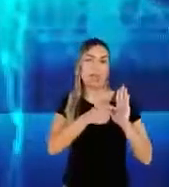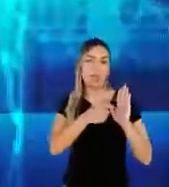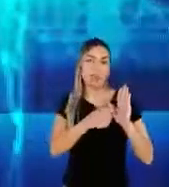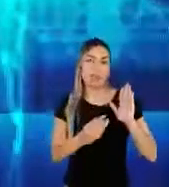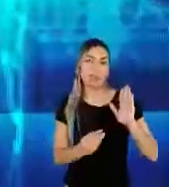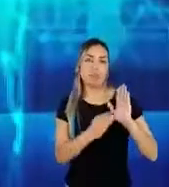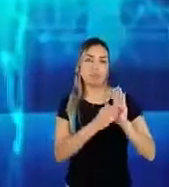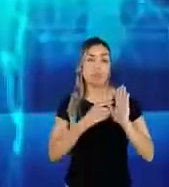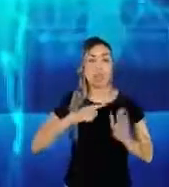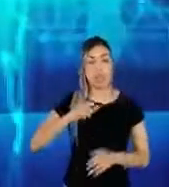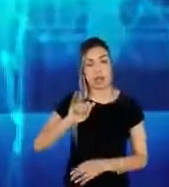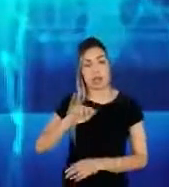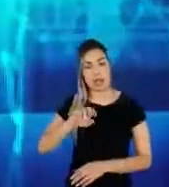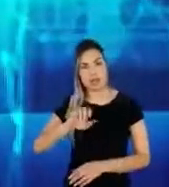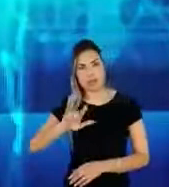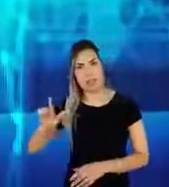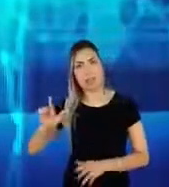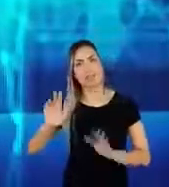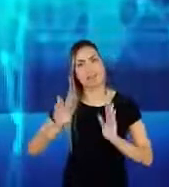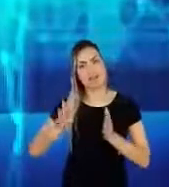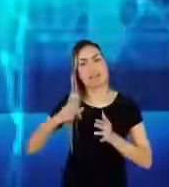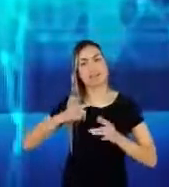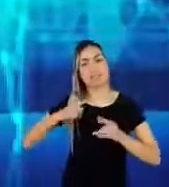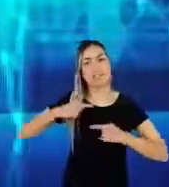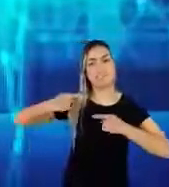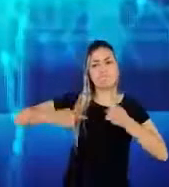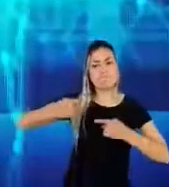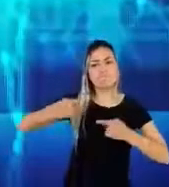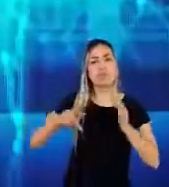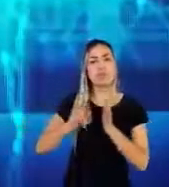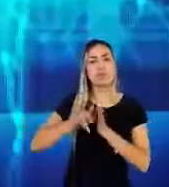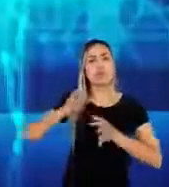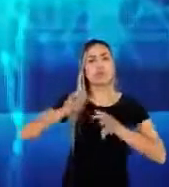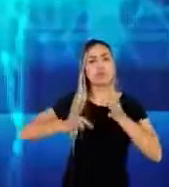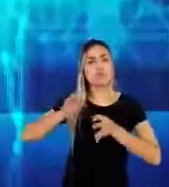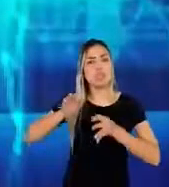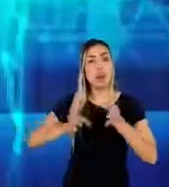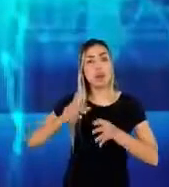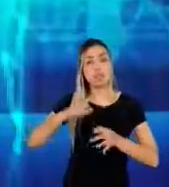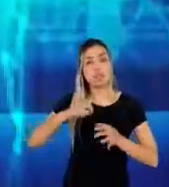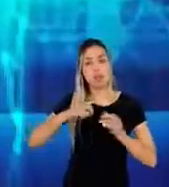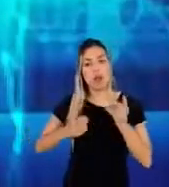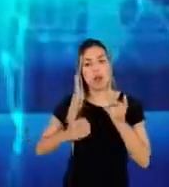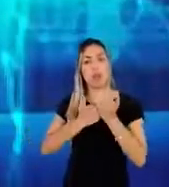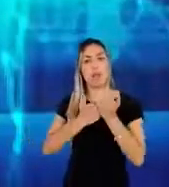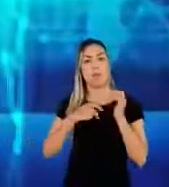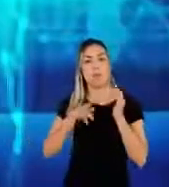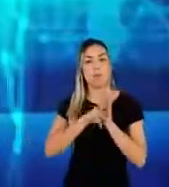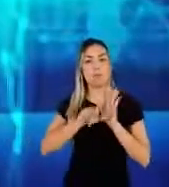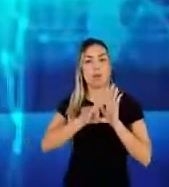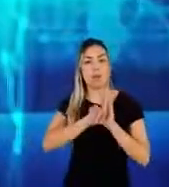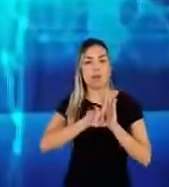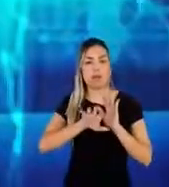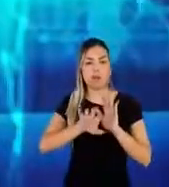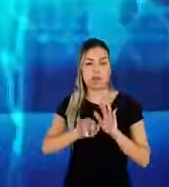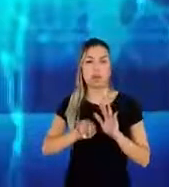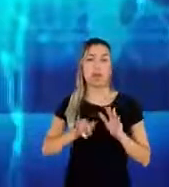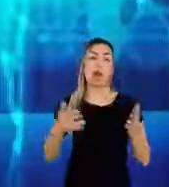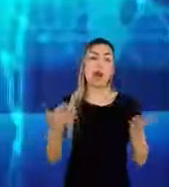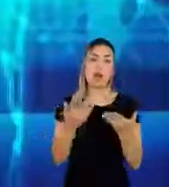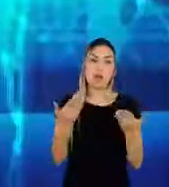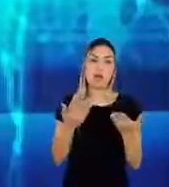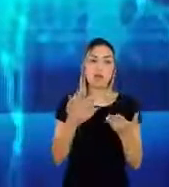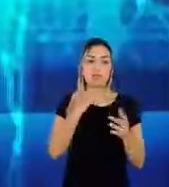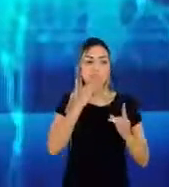ANEEL já prever discussões judiciais pelo fato de não ter respaldo em lei, dava-se liminar para o consumidor que,